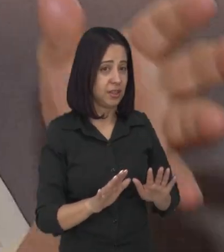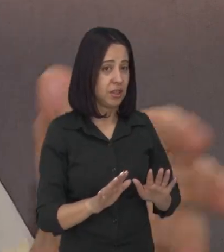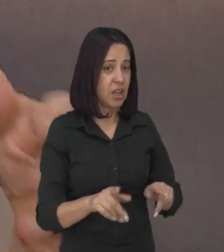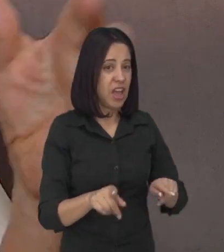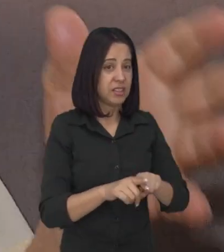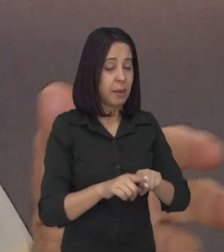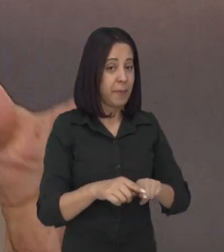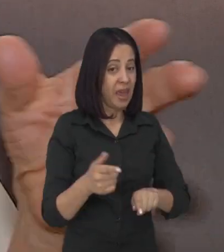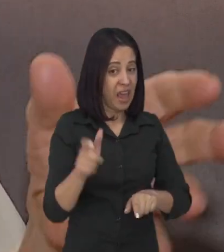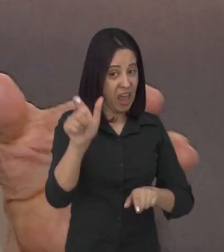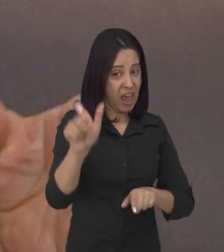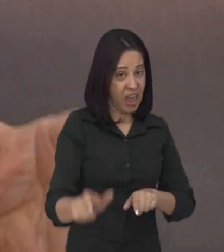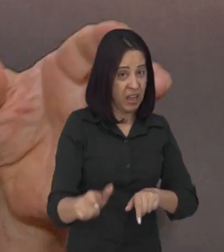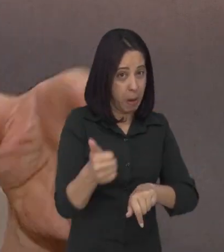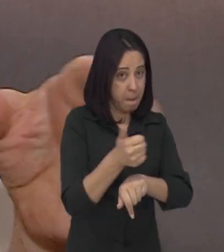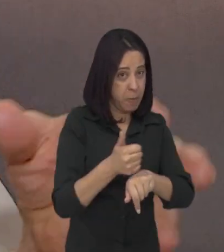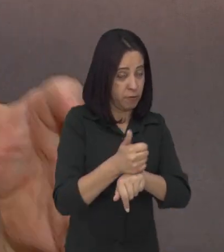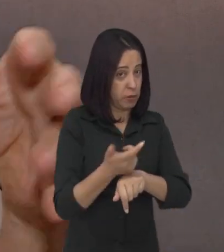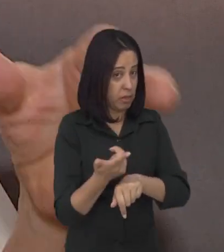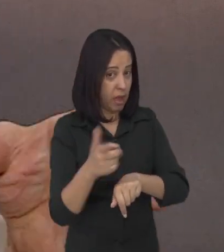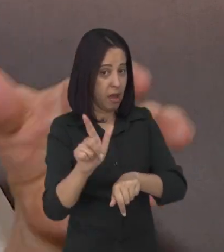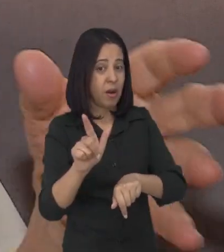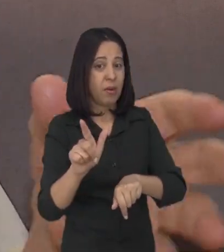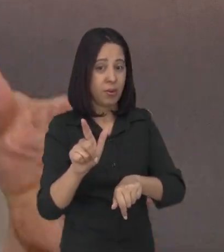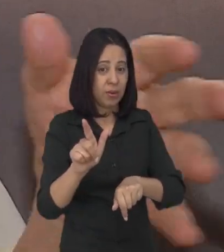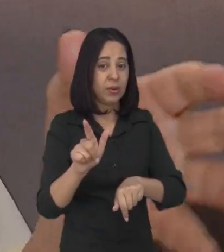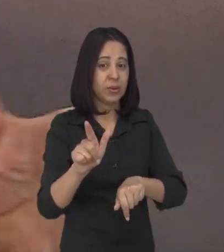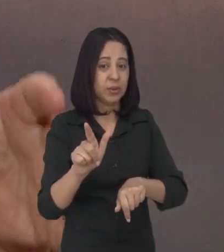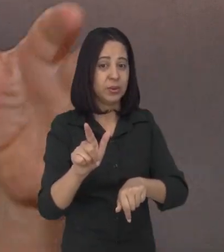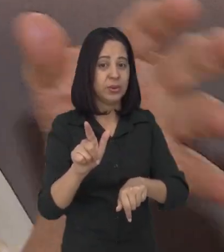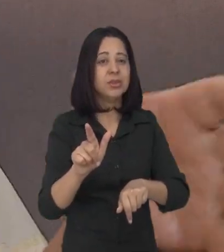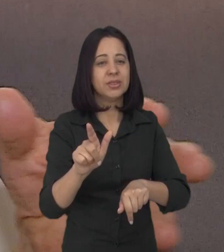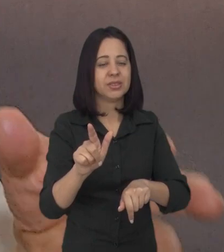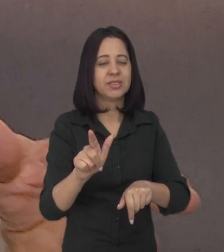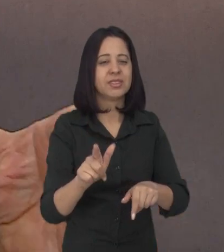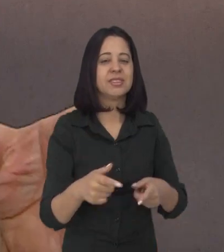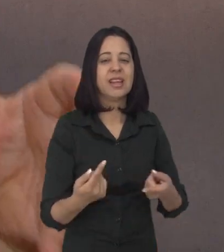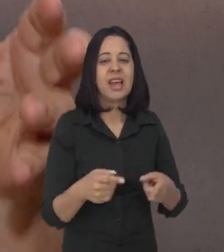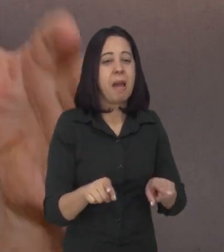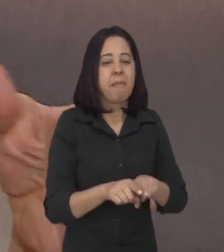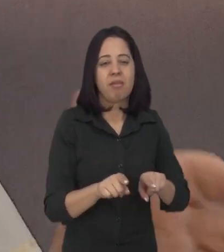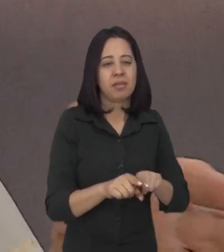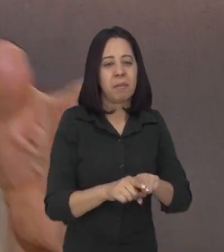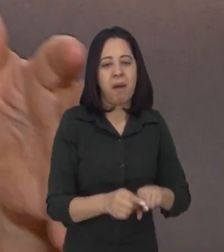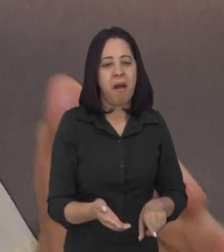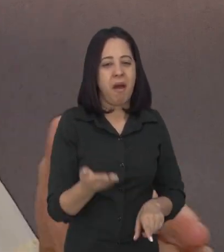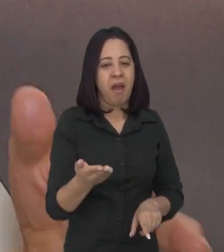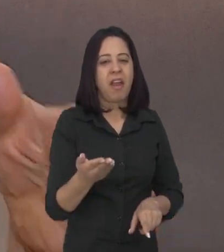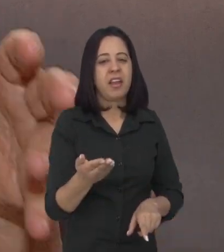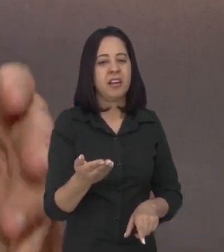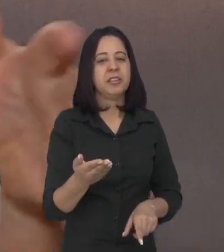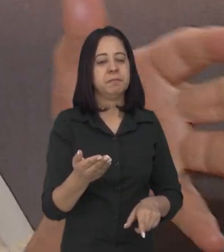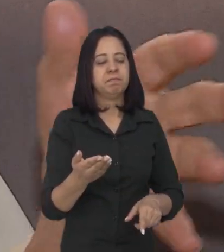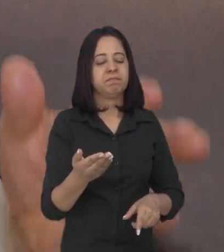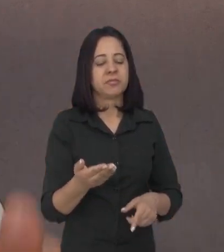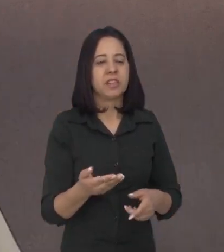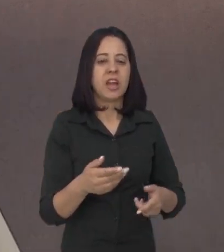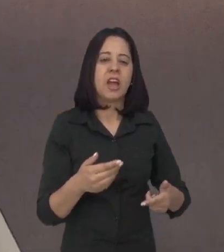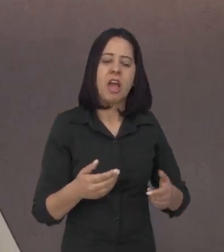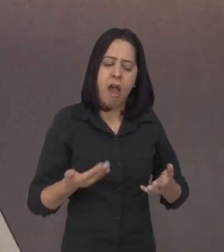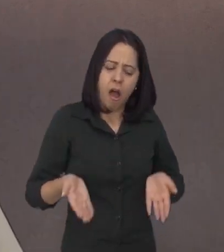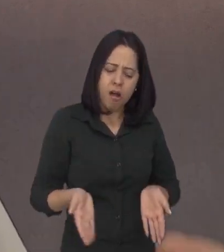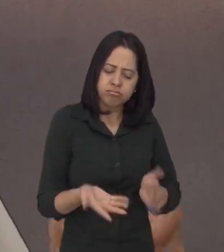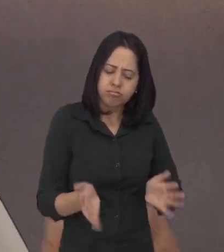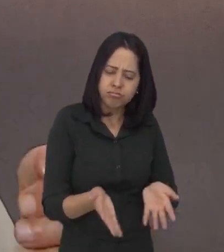E outras atividades, certo, que não tinham nada a ver com o policiamento e tudo mais, certo? Mas que na força pública